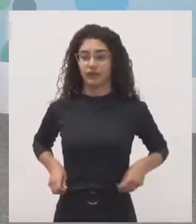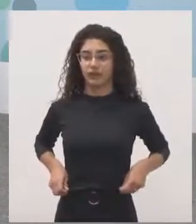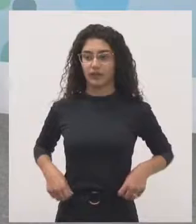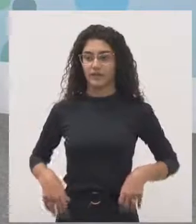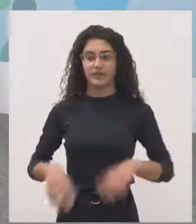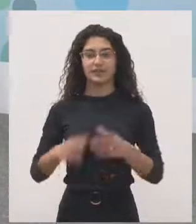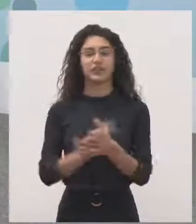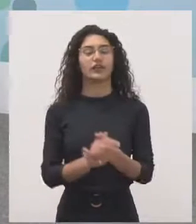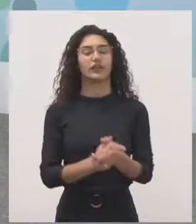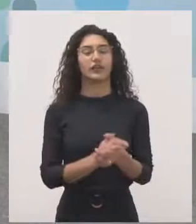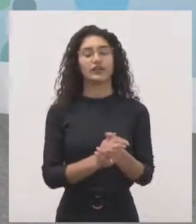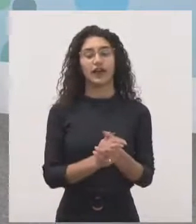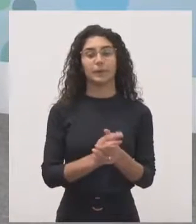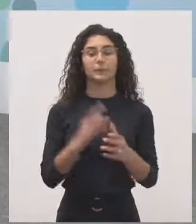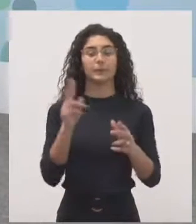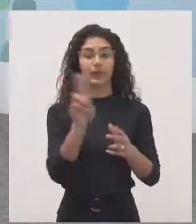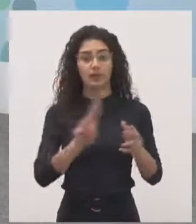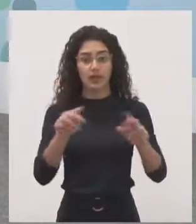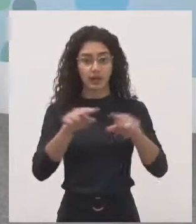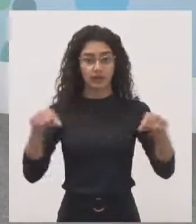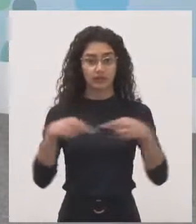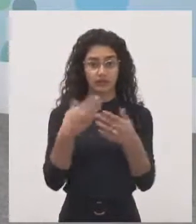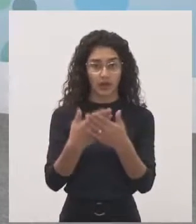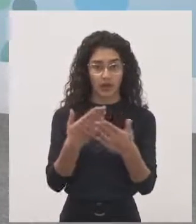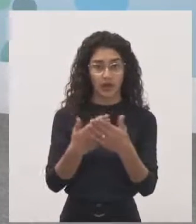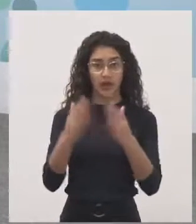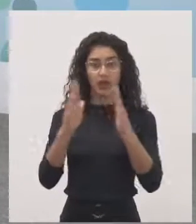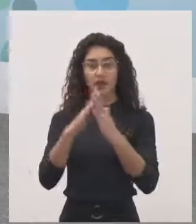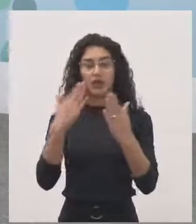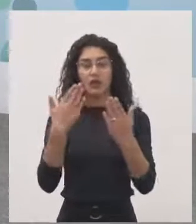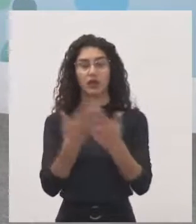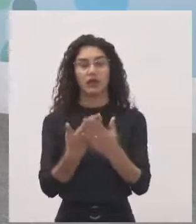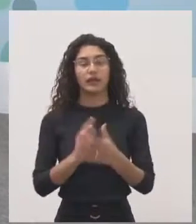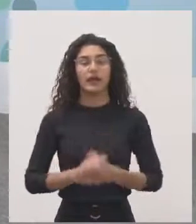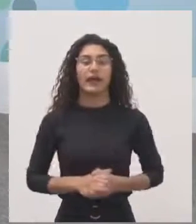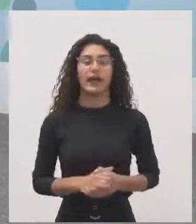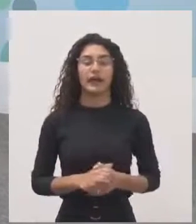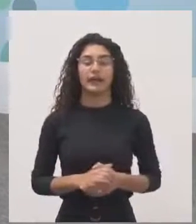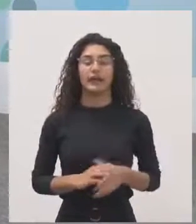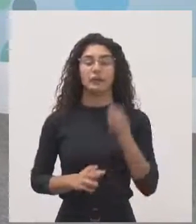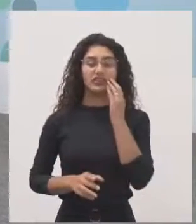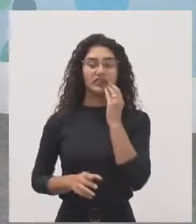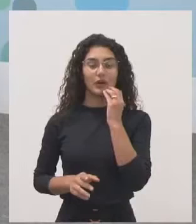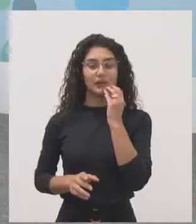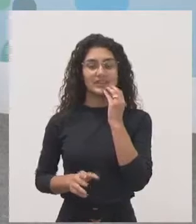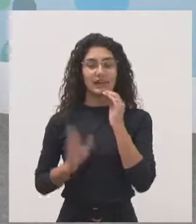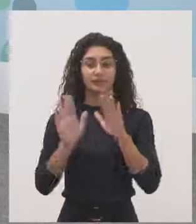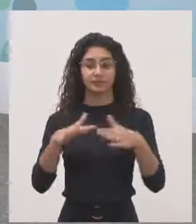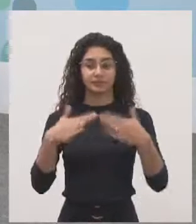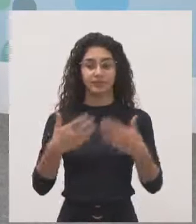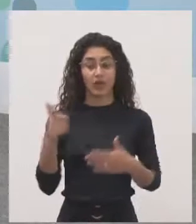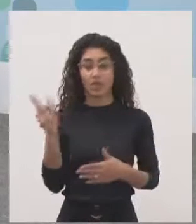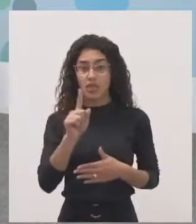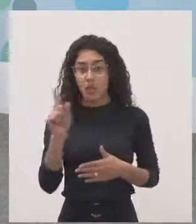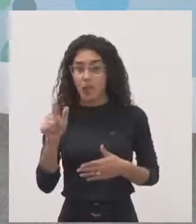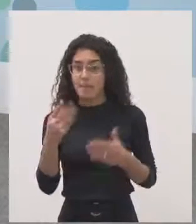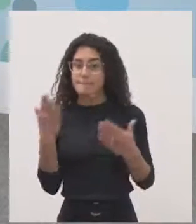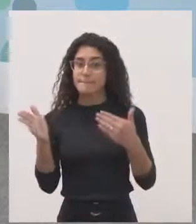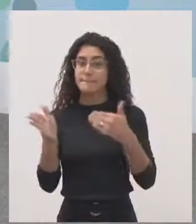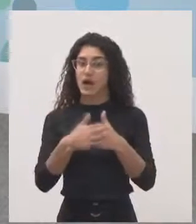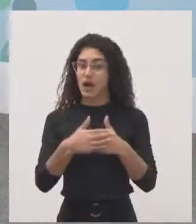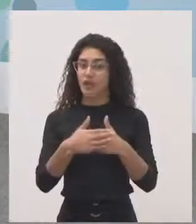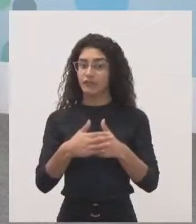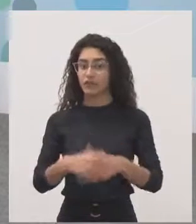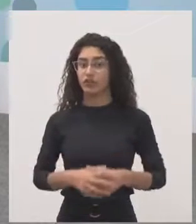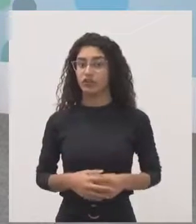utilizar em sala de aula. Eu fiz o download na escola, utilizei o aplicativo Reaper. Então, não é bloqueado? Não é bloqueado.